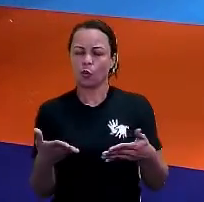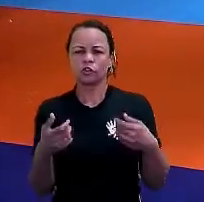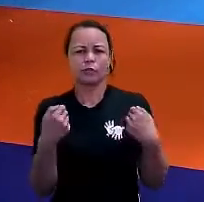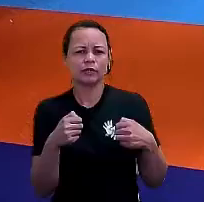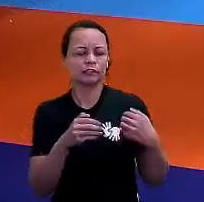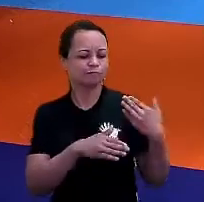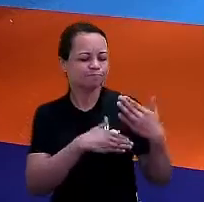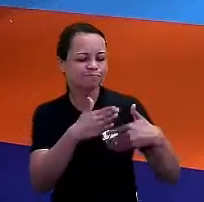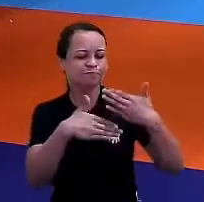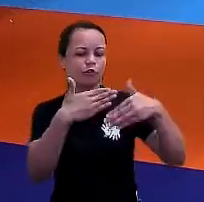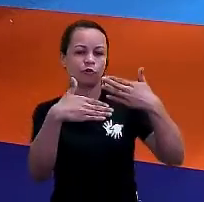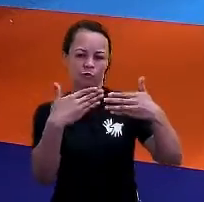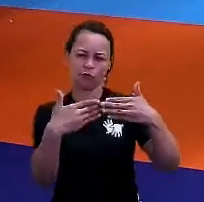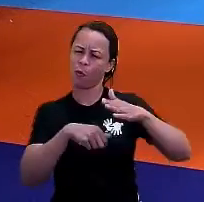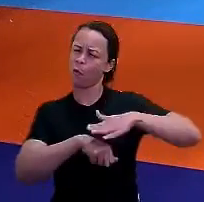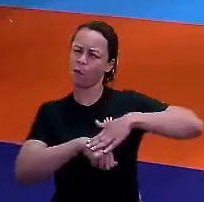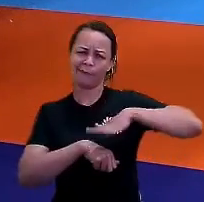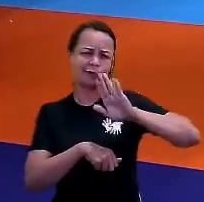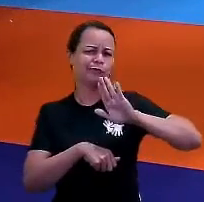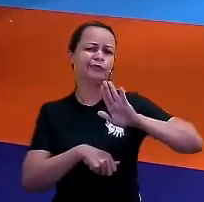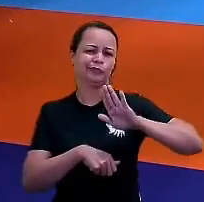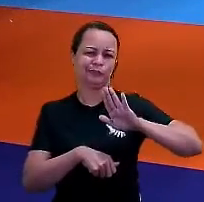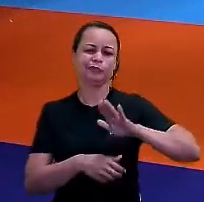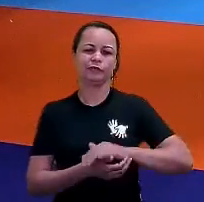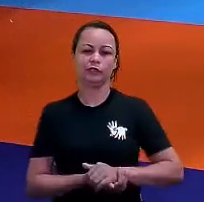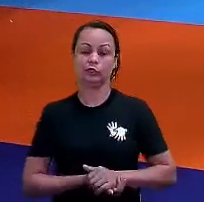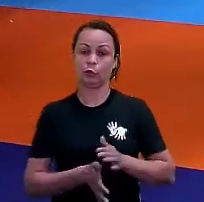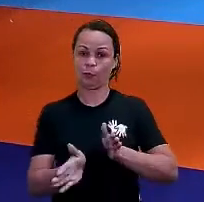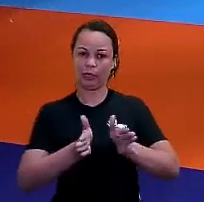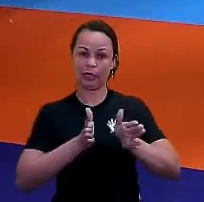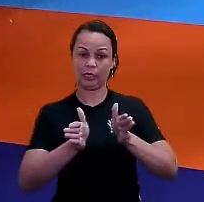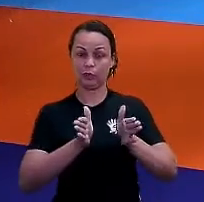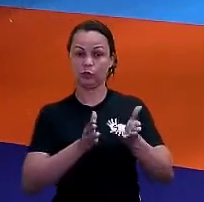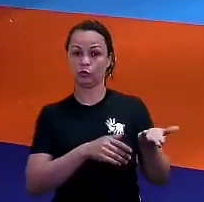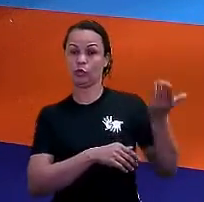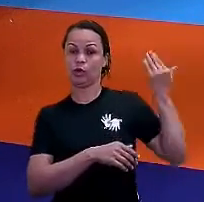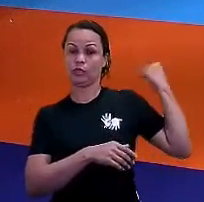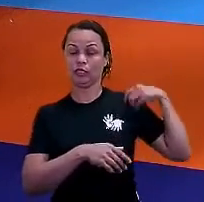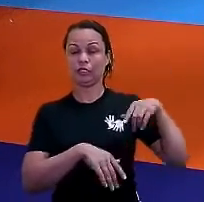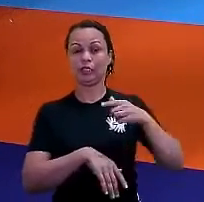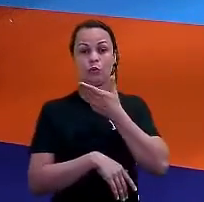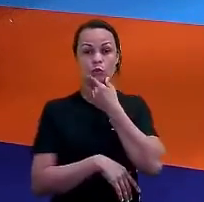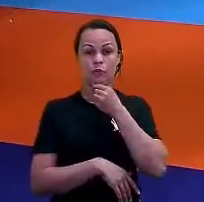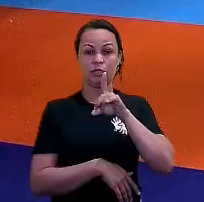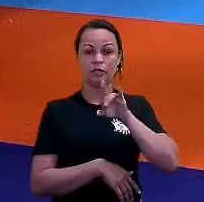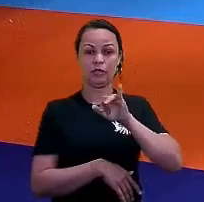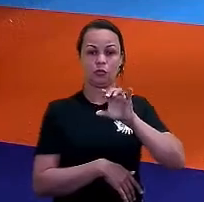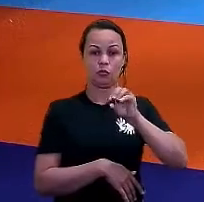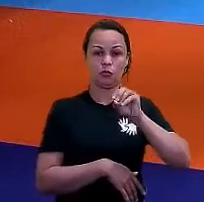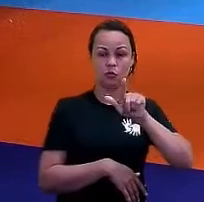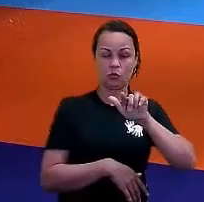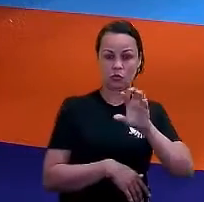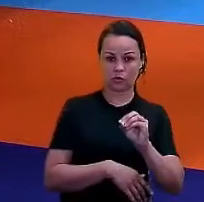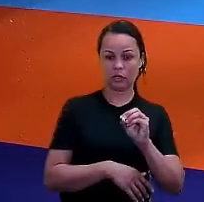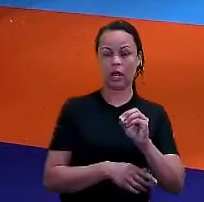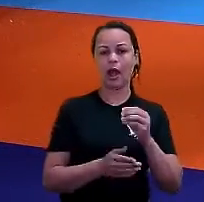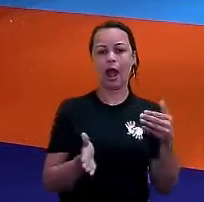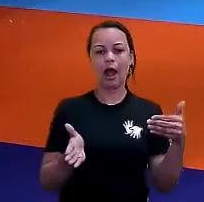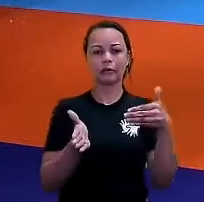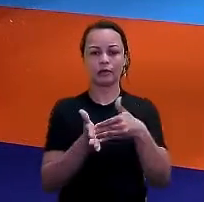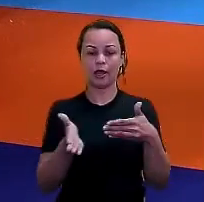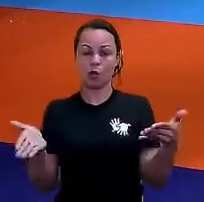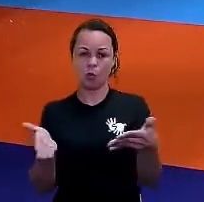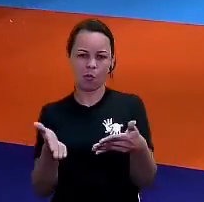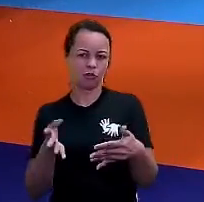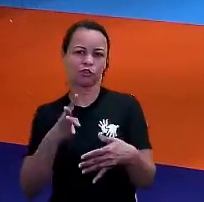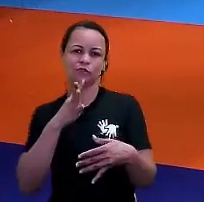muito evoluiu-se, muito, daquele período em que Diogo de Braga chegou até o que a gente